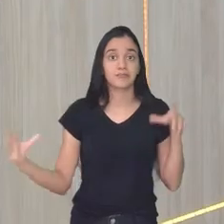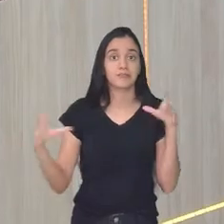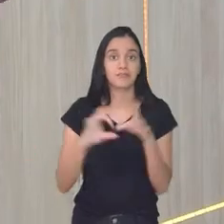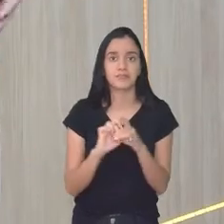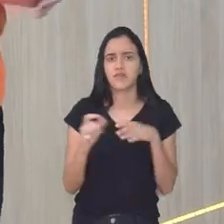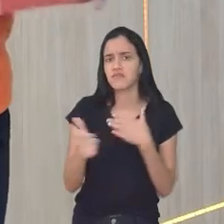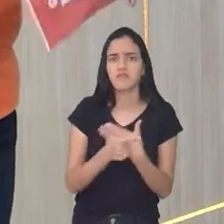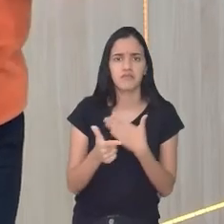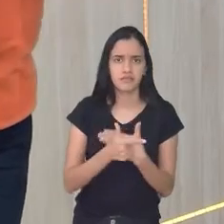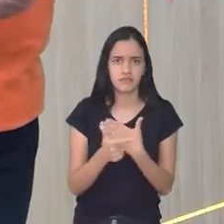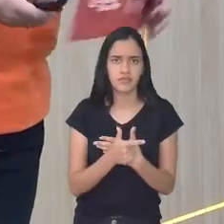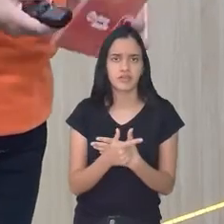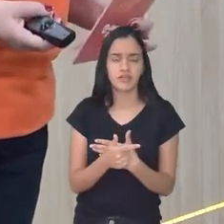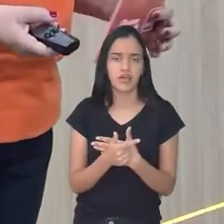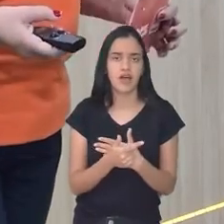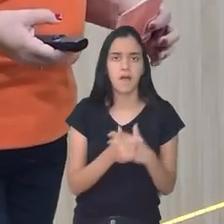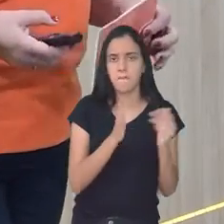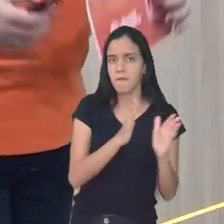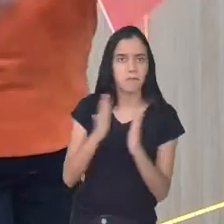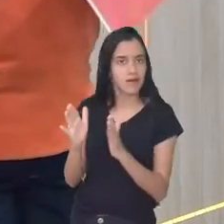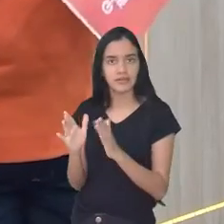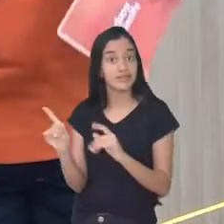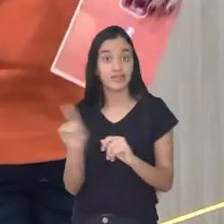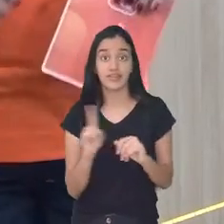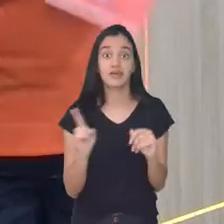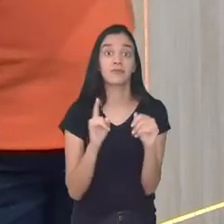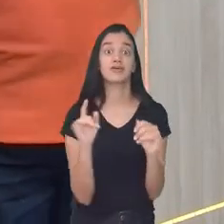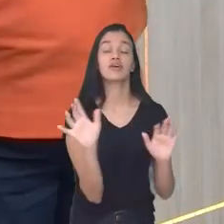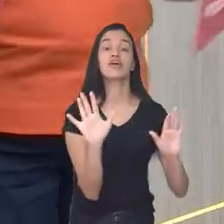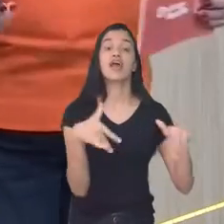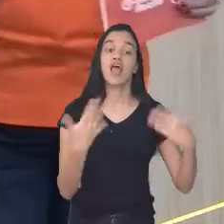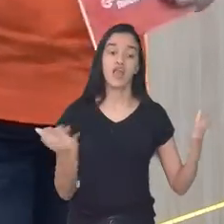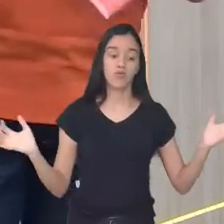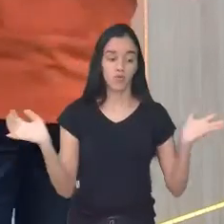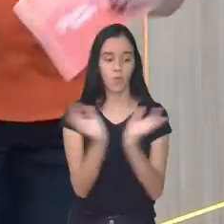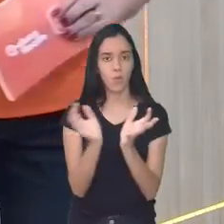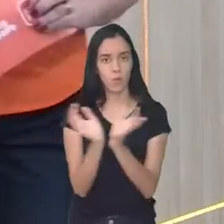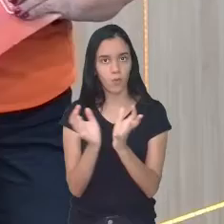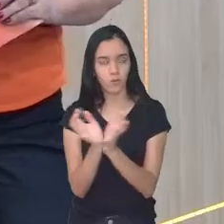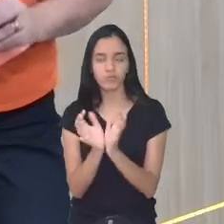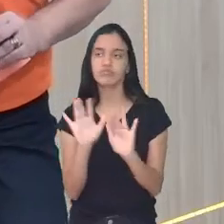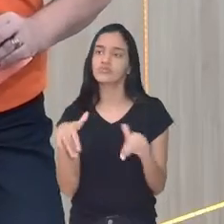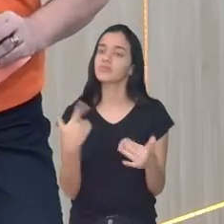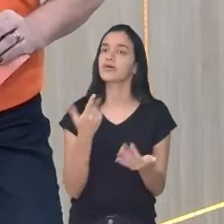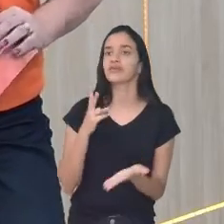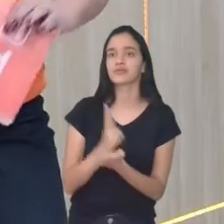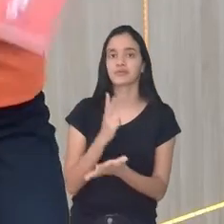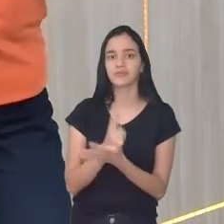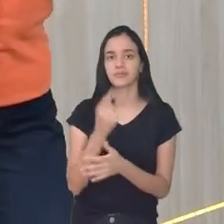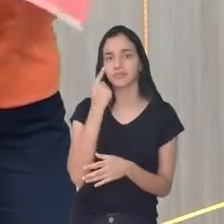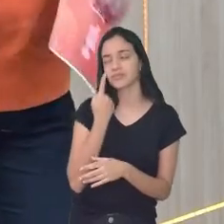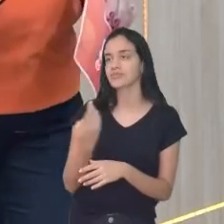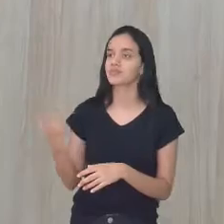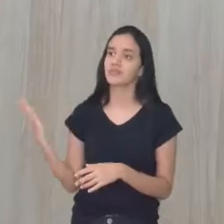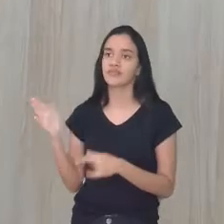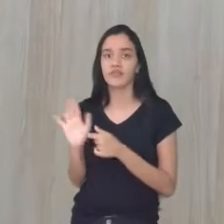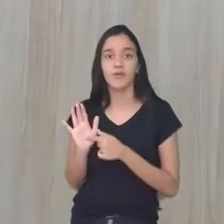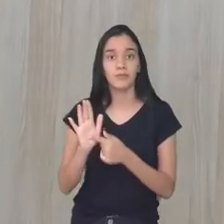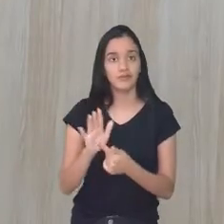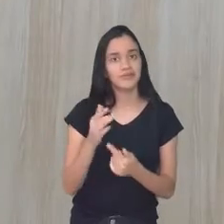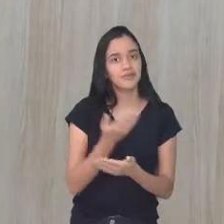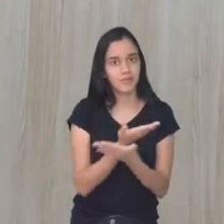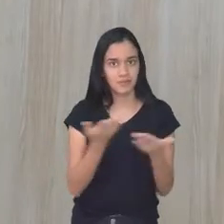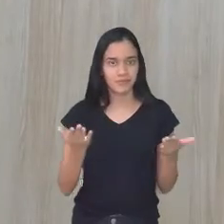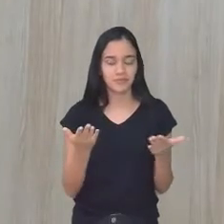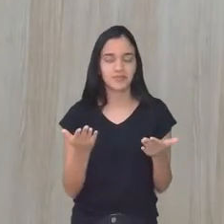vai funcionar por pedacinhos, não. Ele vai funcionar como um todo. Mas, na continuação, eu estou trazendo aqui para